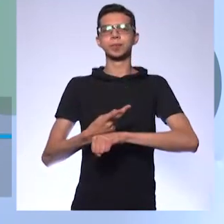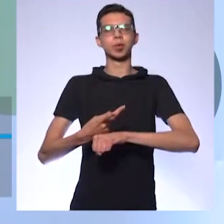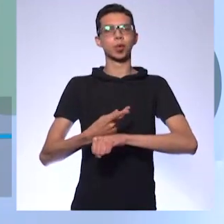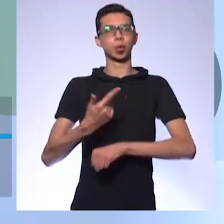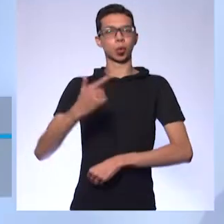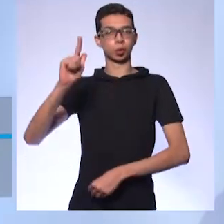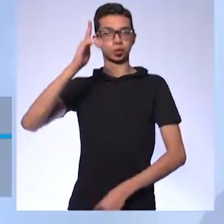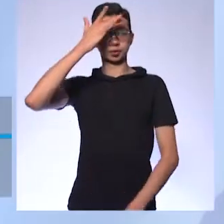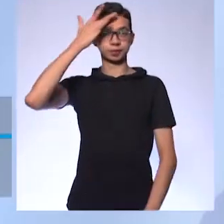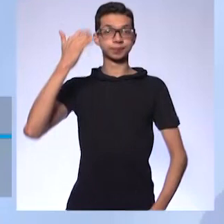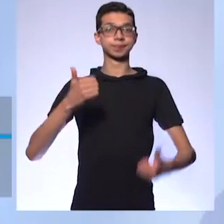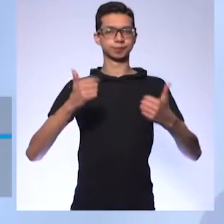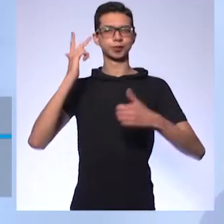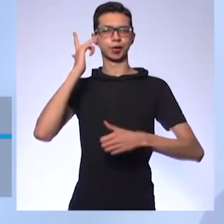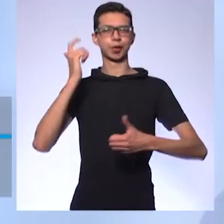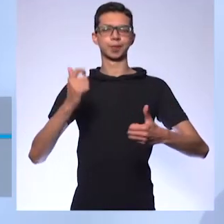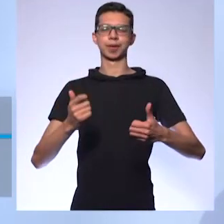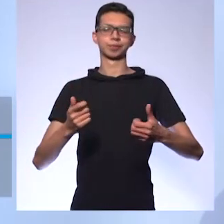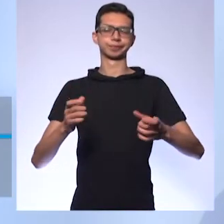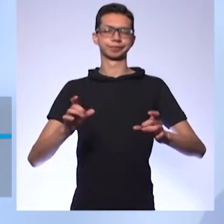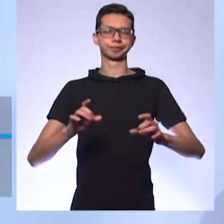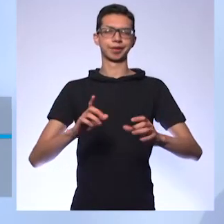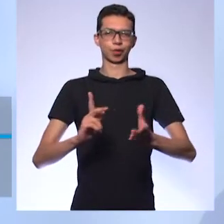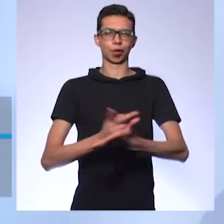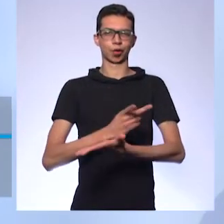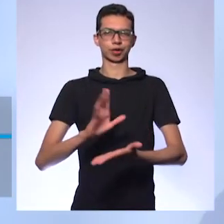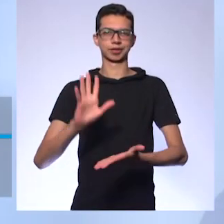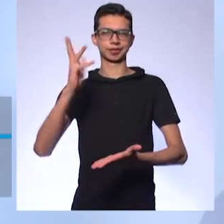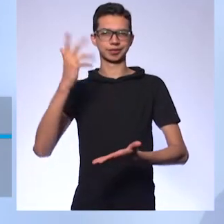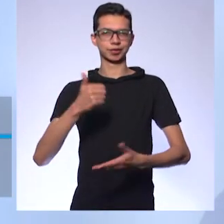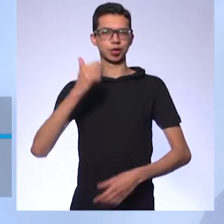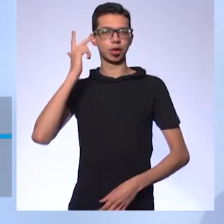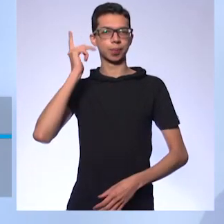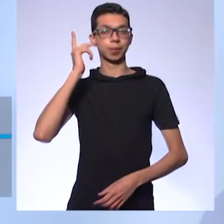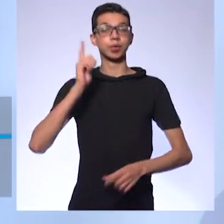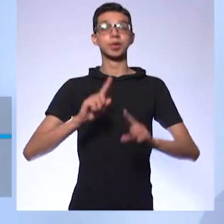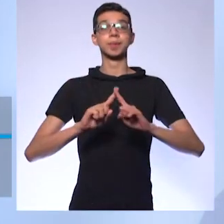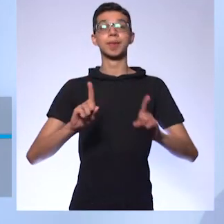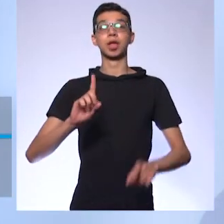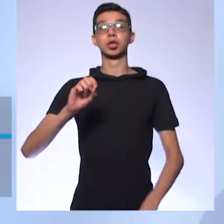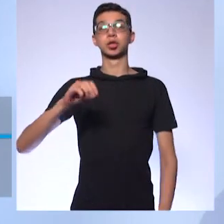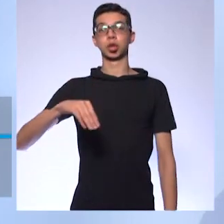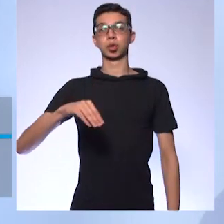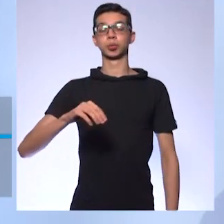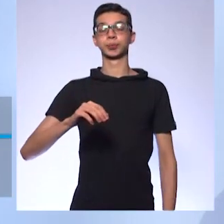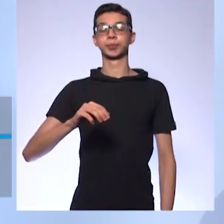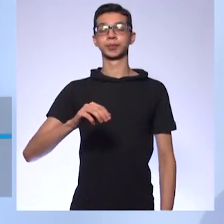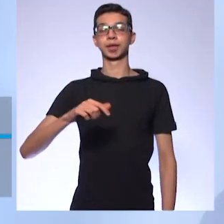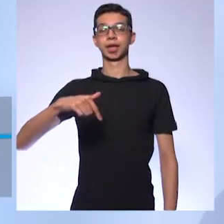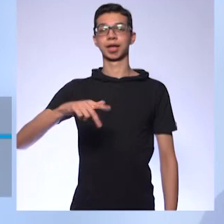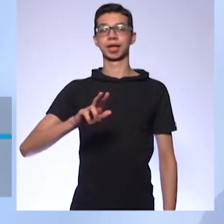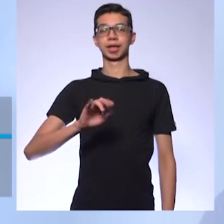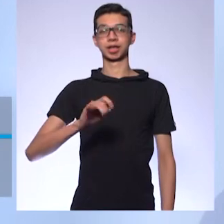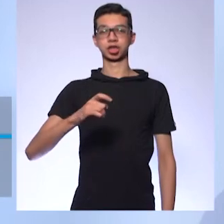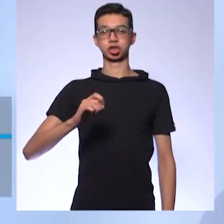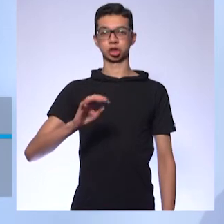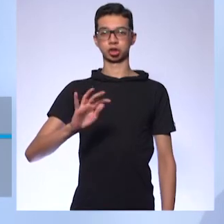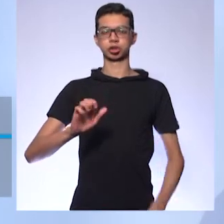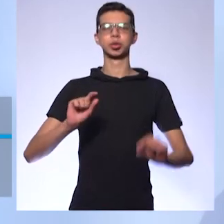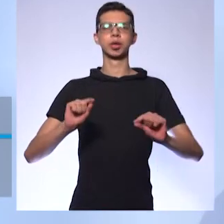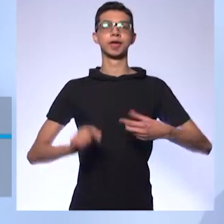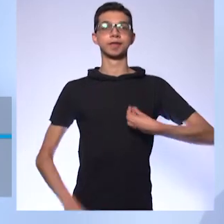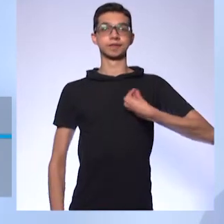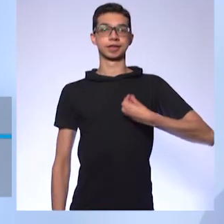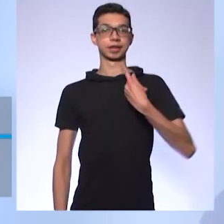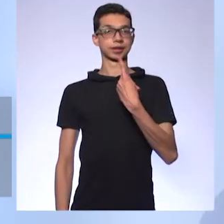pessoa. acontece. O que você está dizendo que era muito mais sério, acredito que porque no caso do Don Quixote, ele levava aquilo para a vida dele.